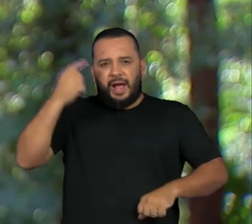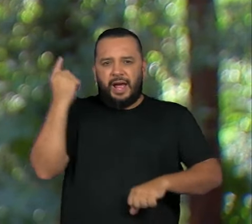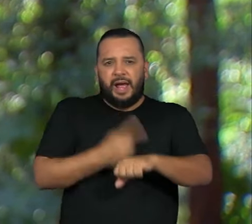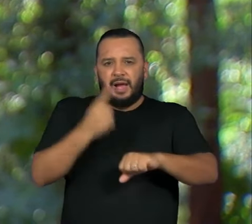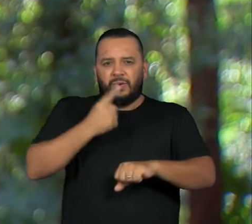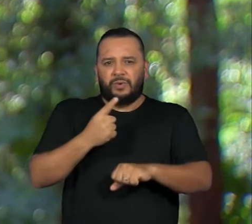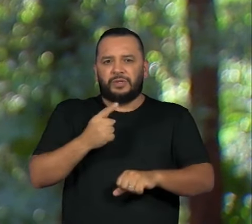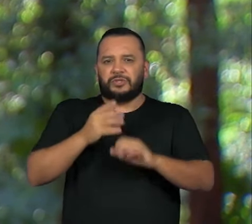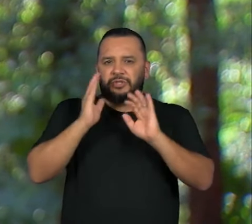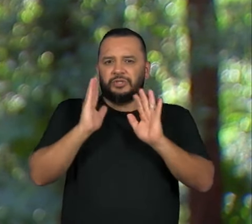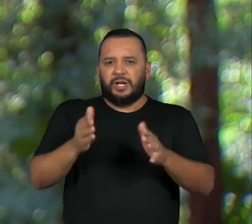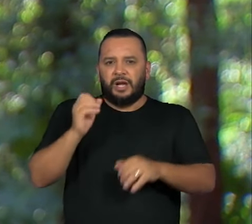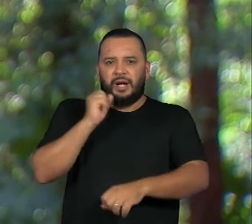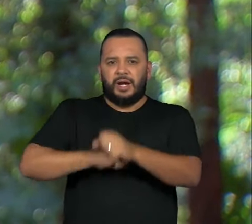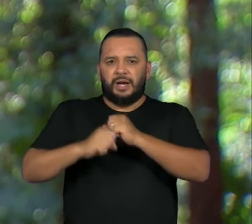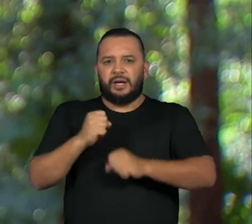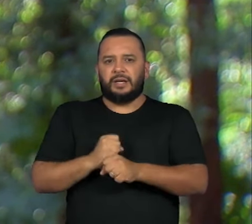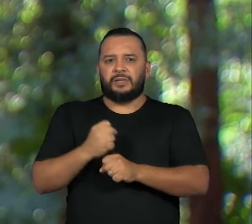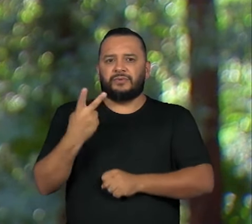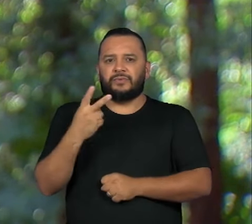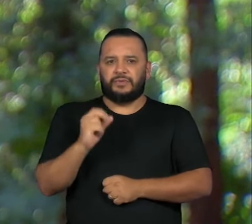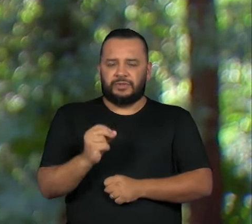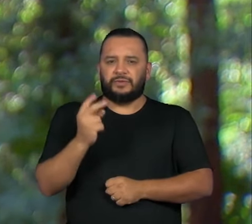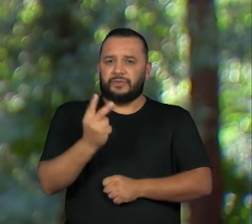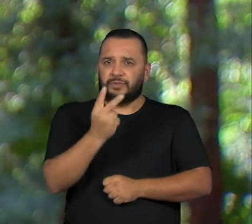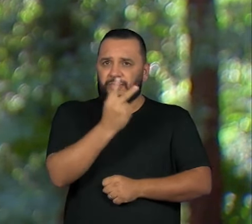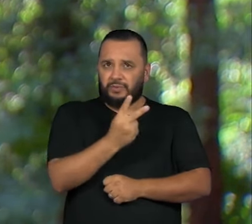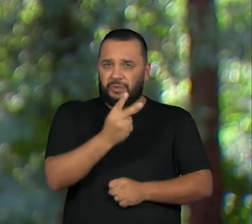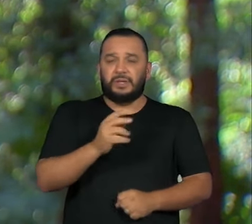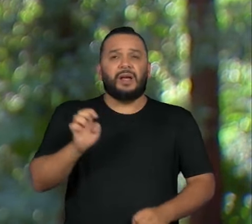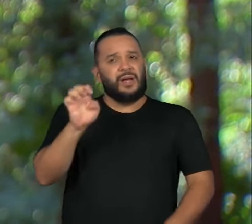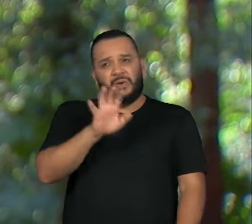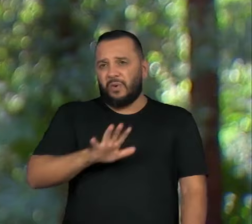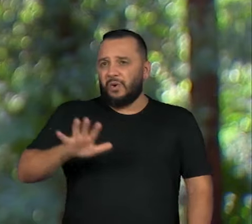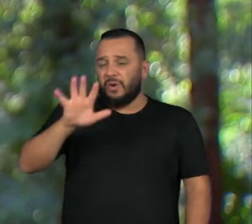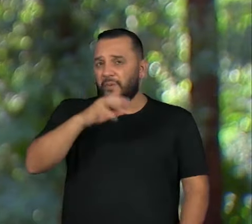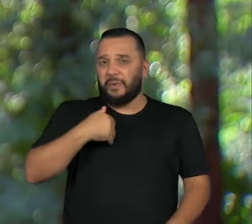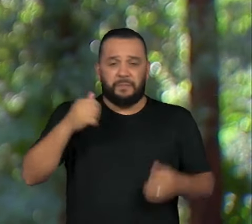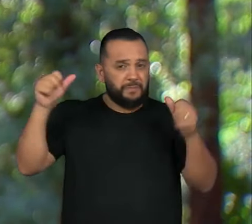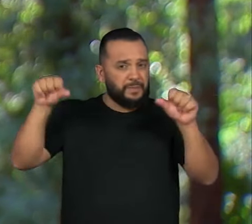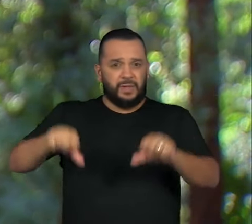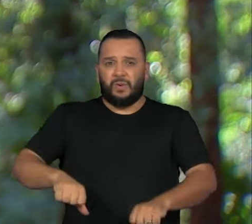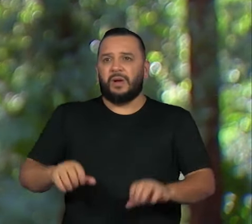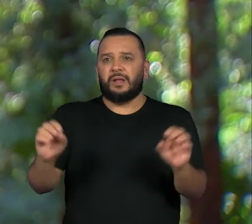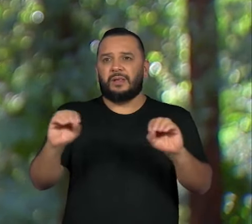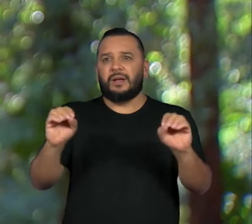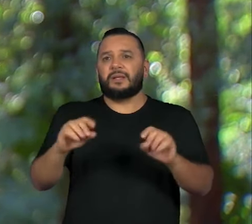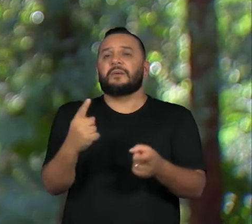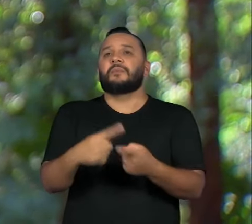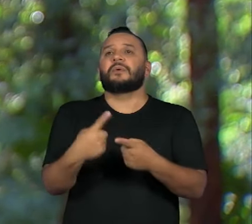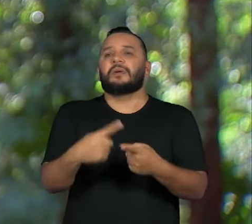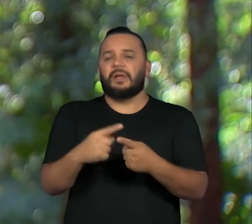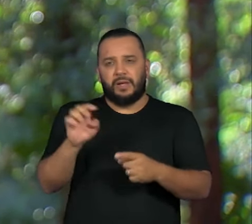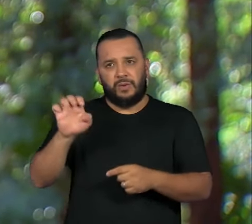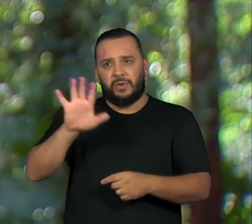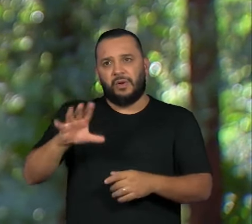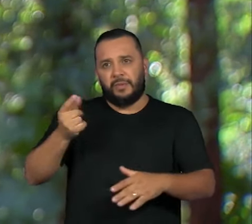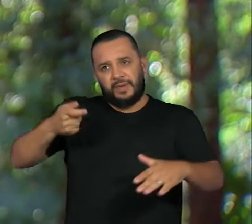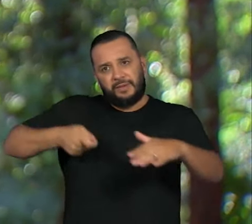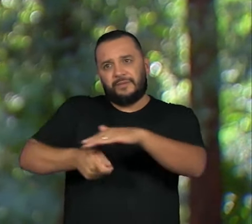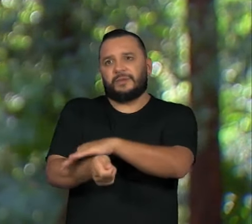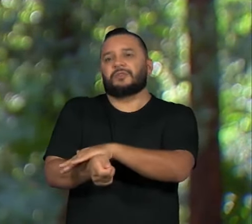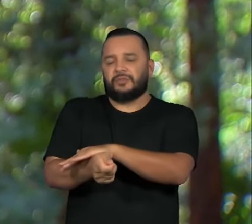em 2022. Na Europa, a situação só não foi pior graças aos investimentos em